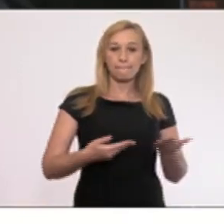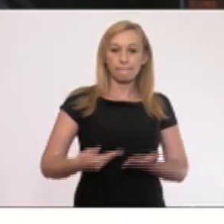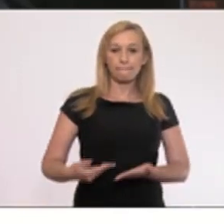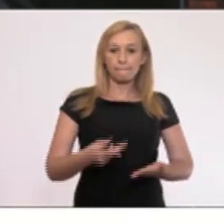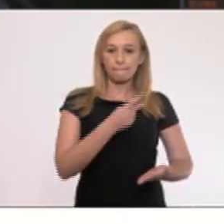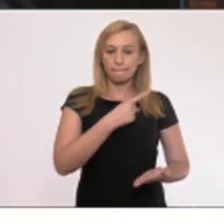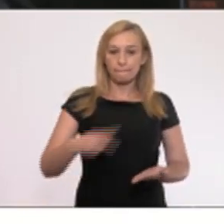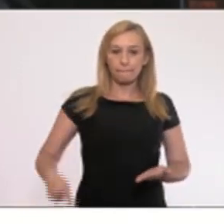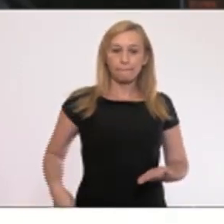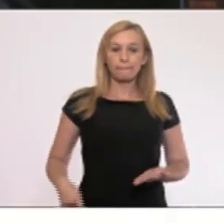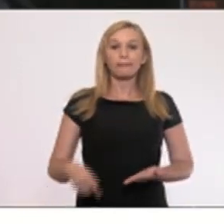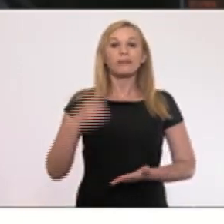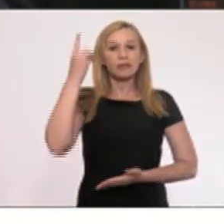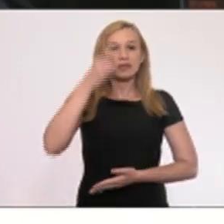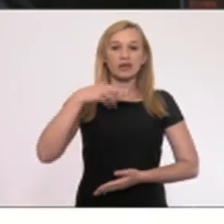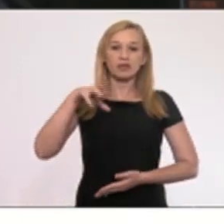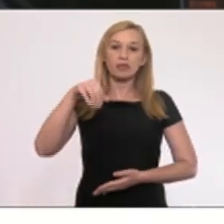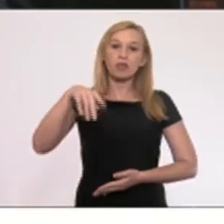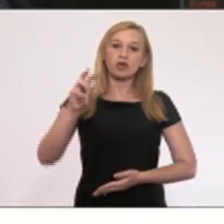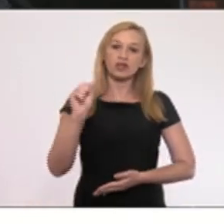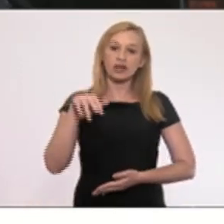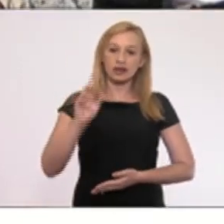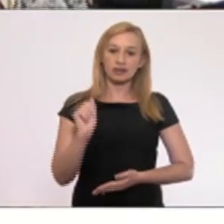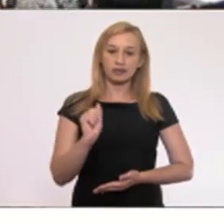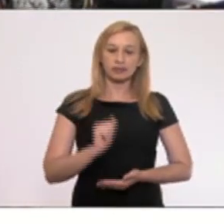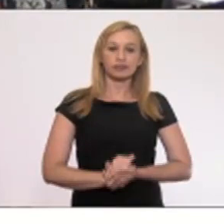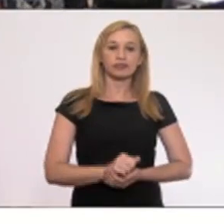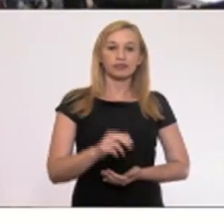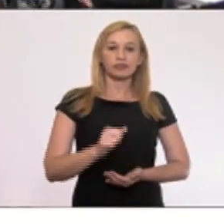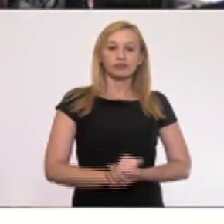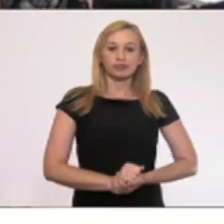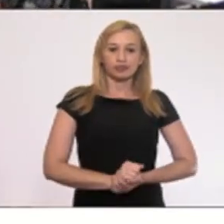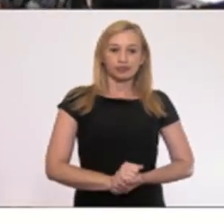deputada Mônica para fazer a leitura da ata da sessão anterior.